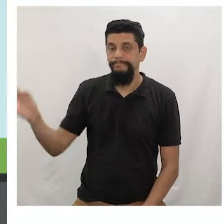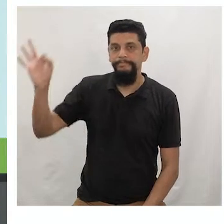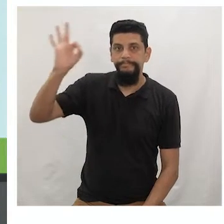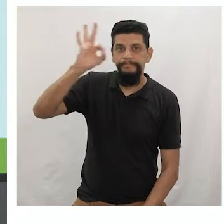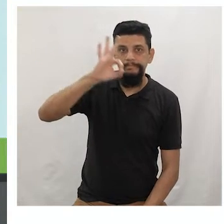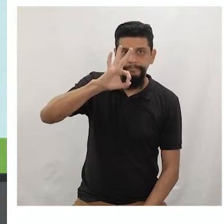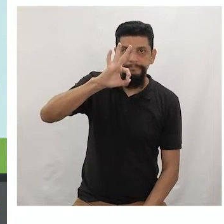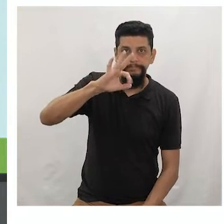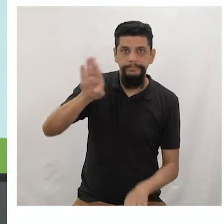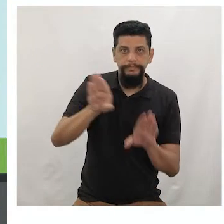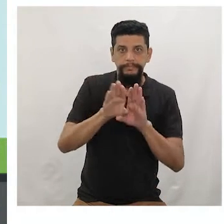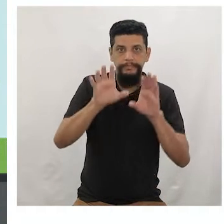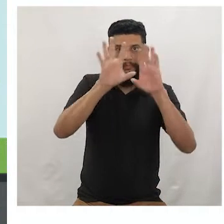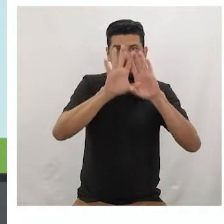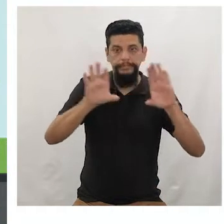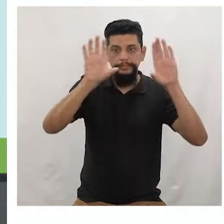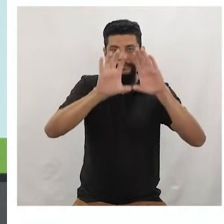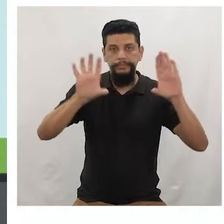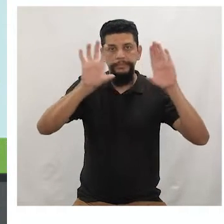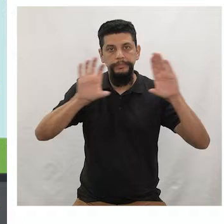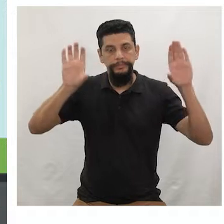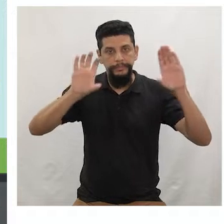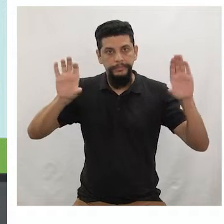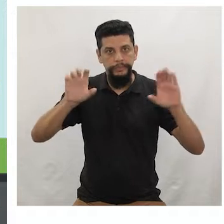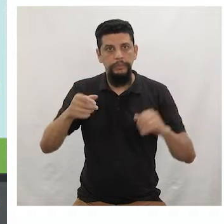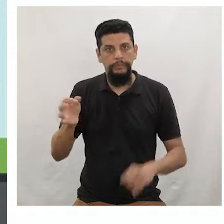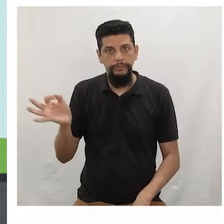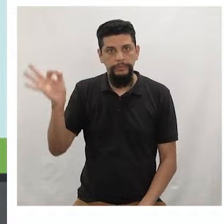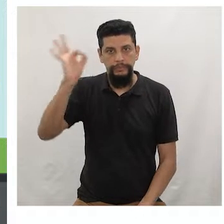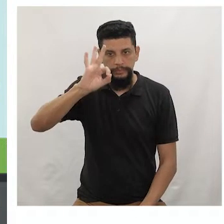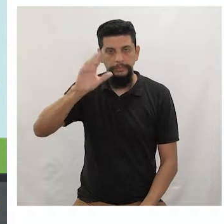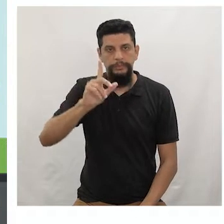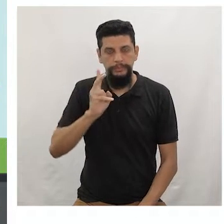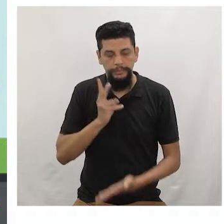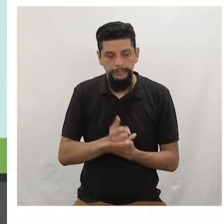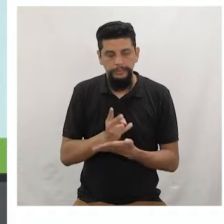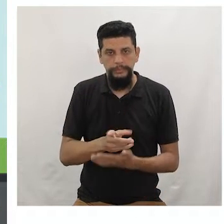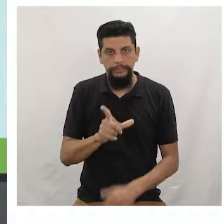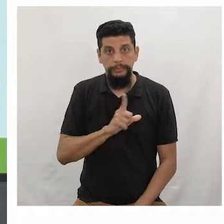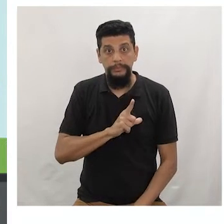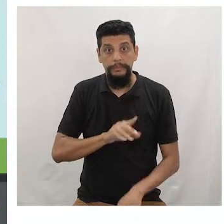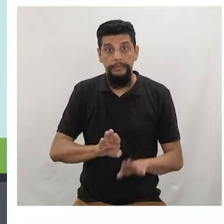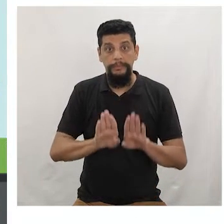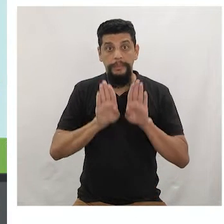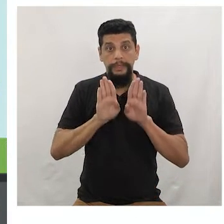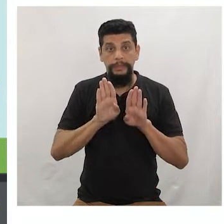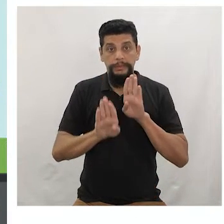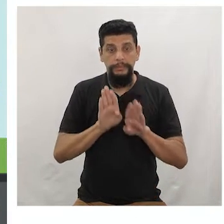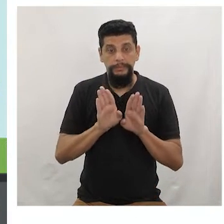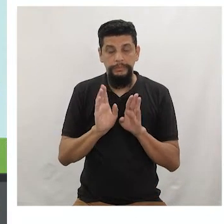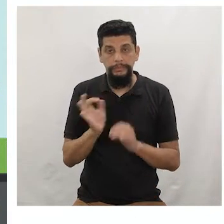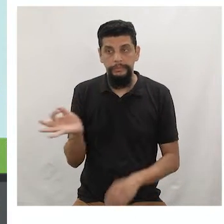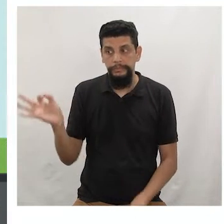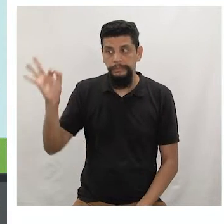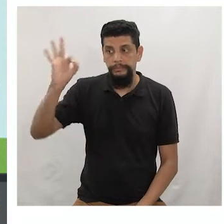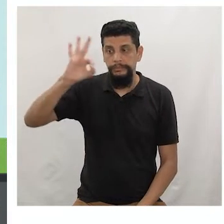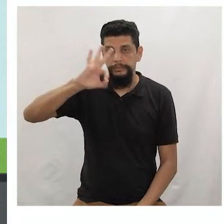O sol e a nuvem. O sol sempre vai existir, mas ele fica escondido às